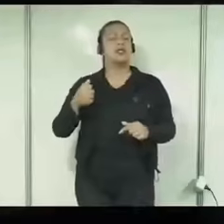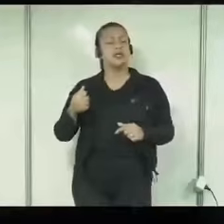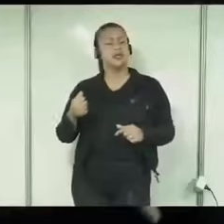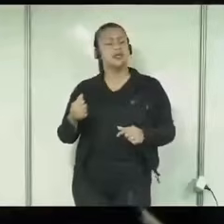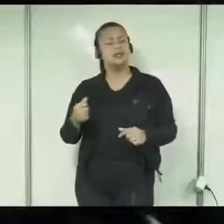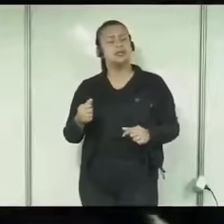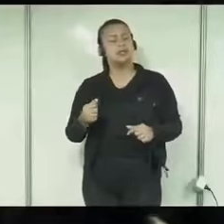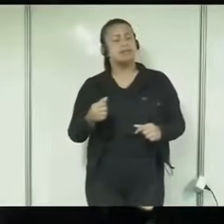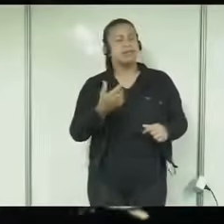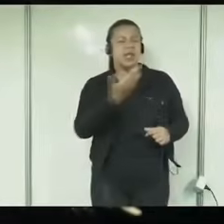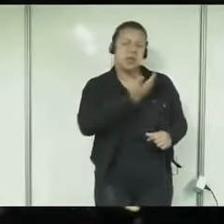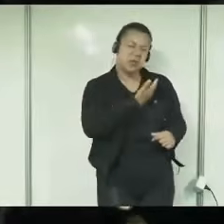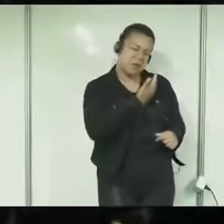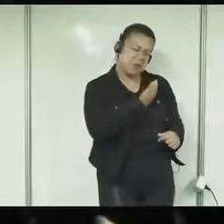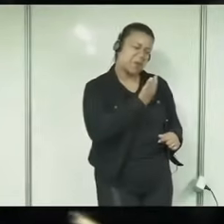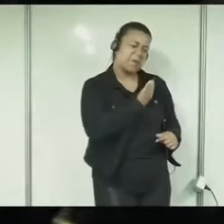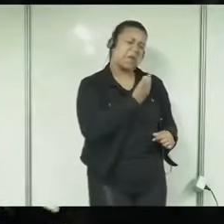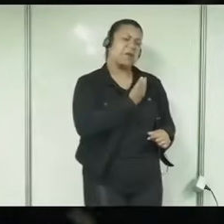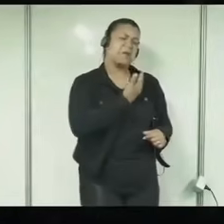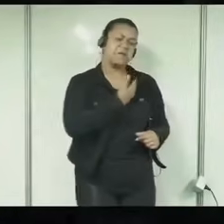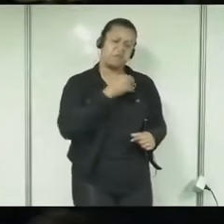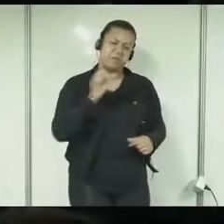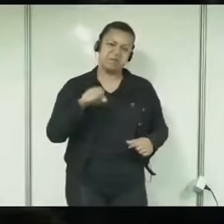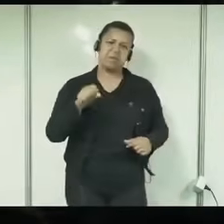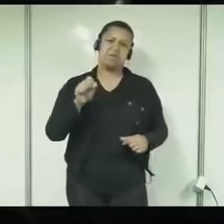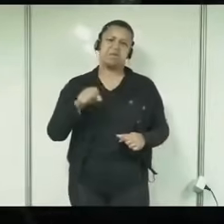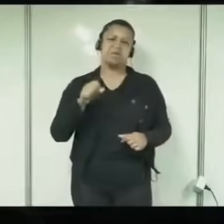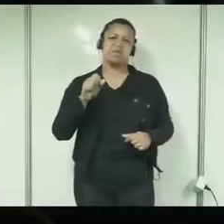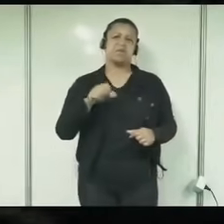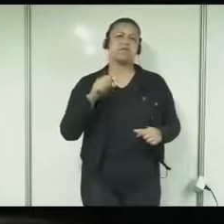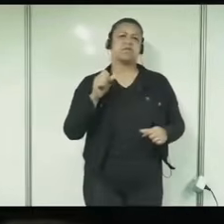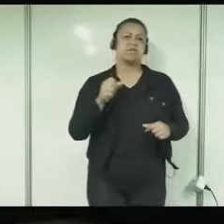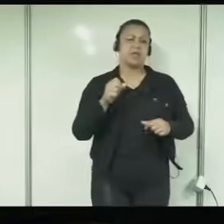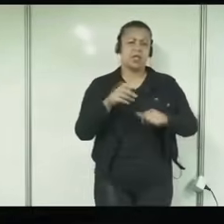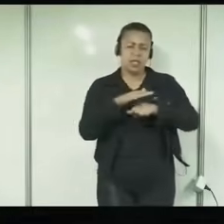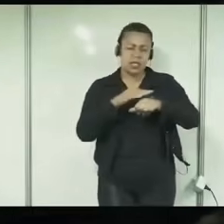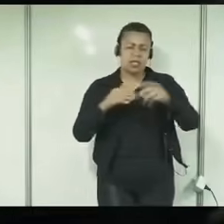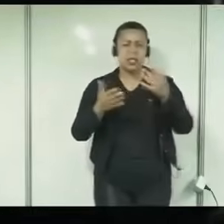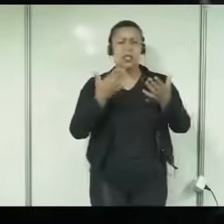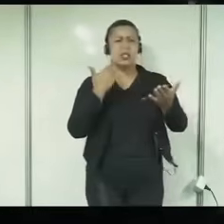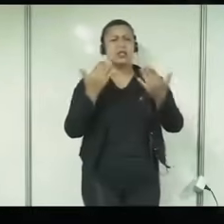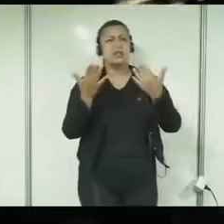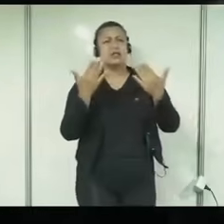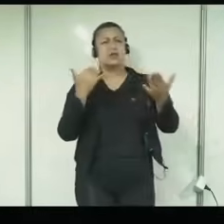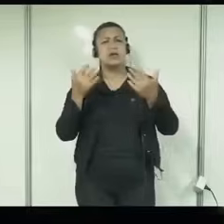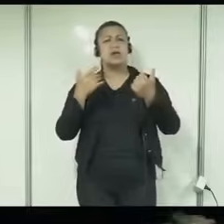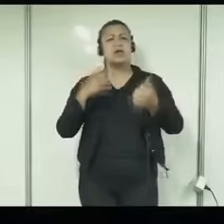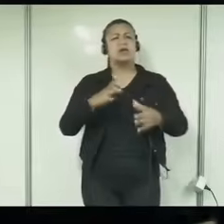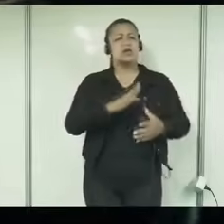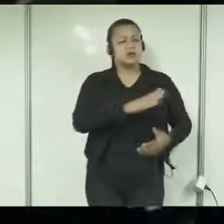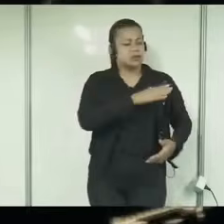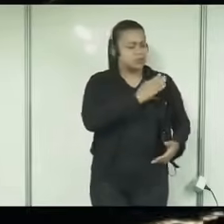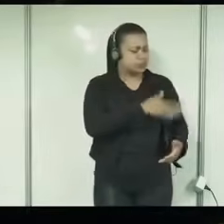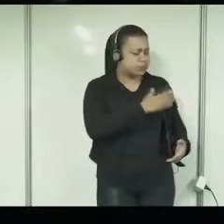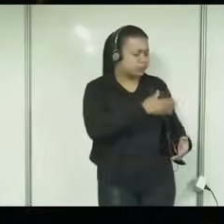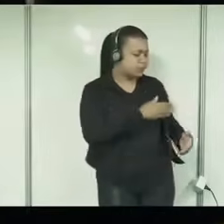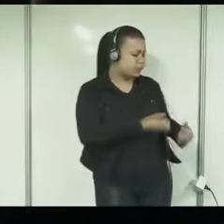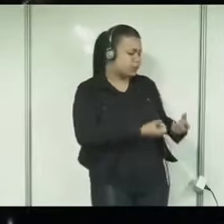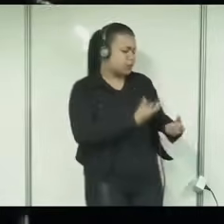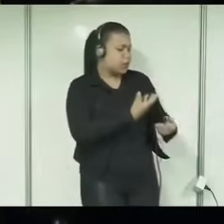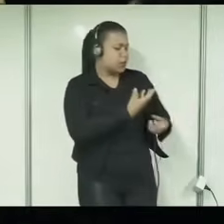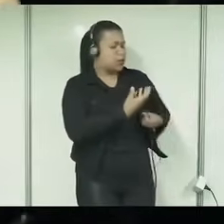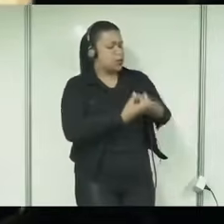Seu jeito amigo de se expressar enchia o coração